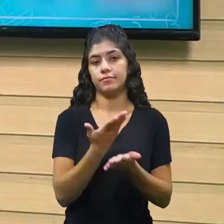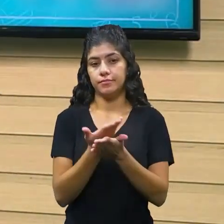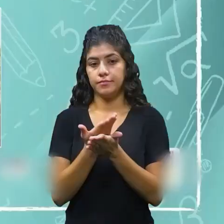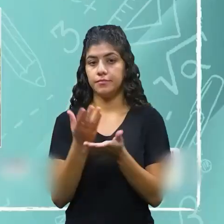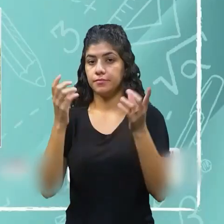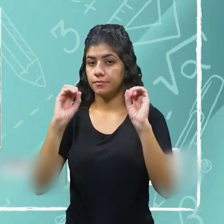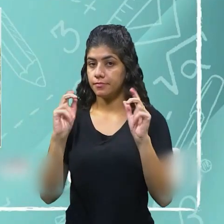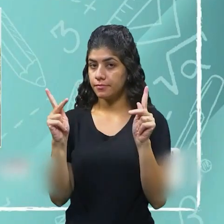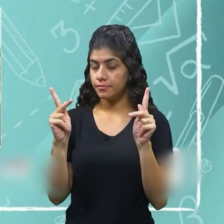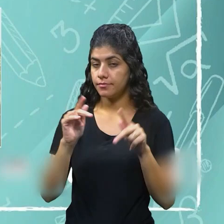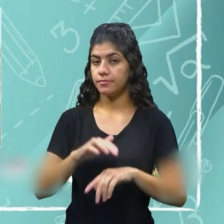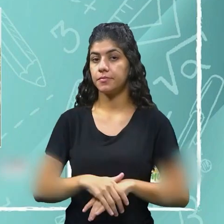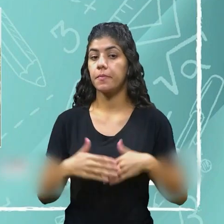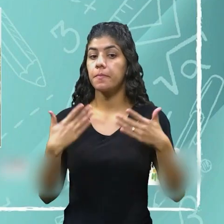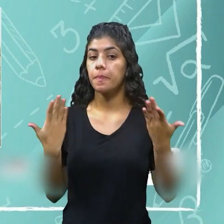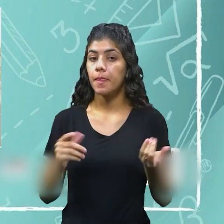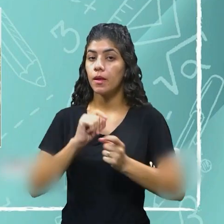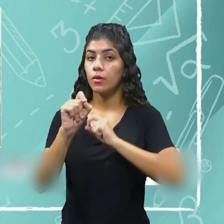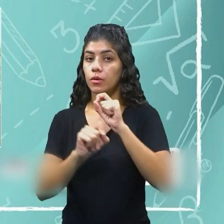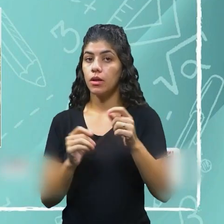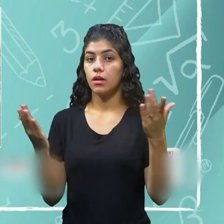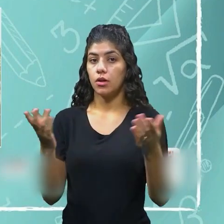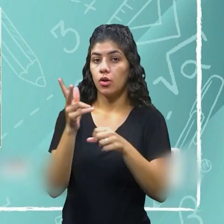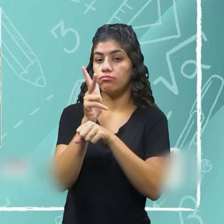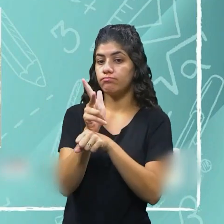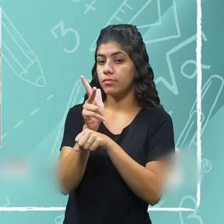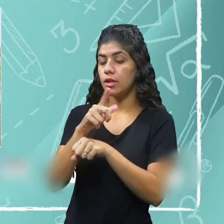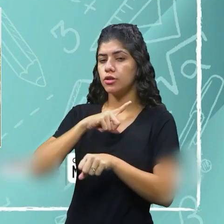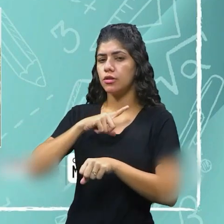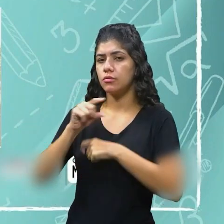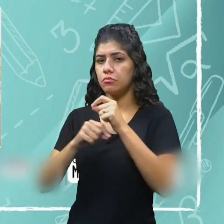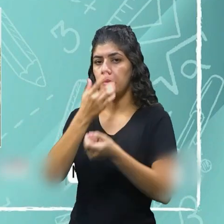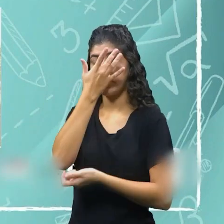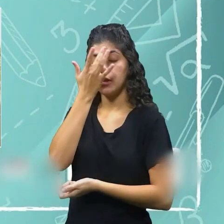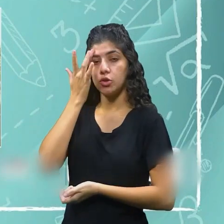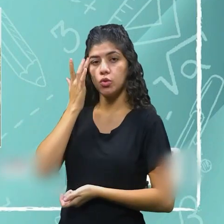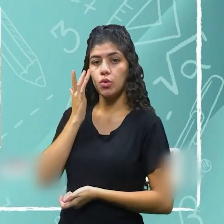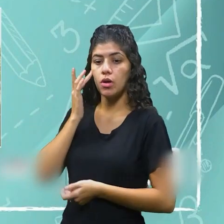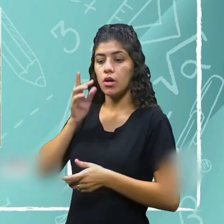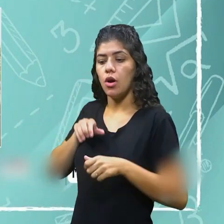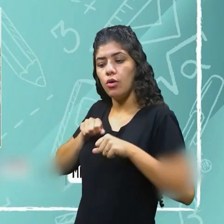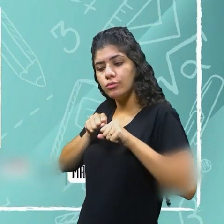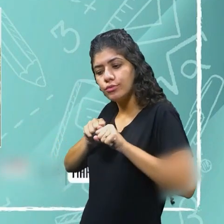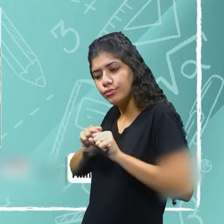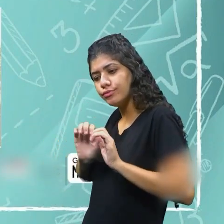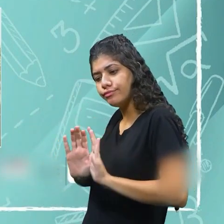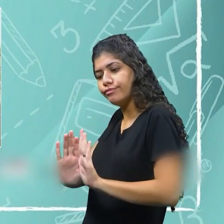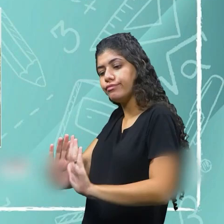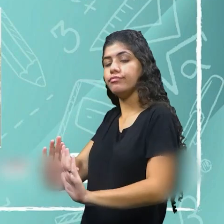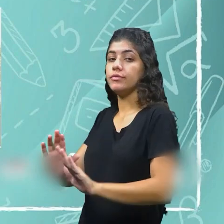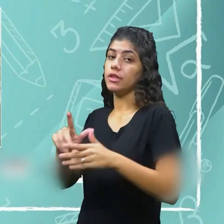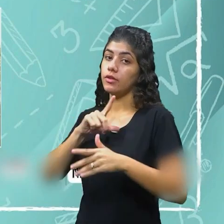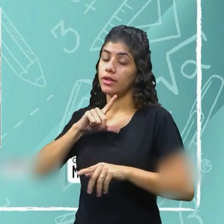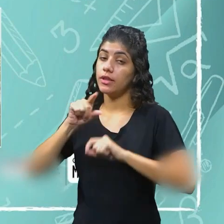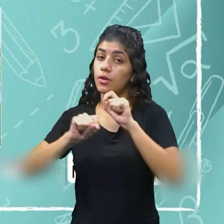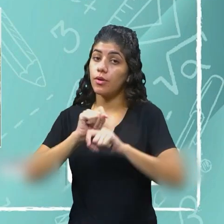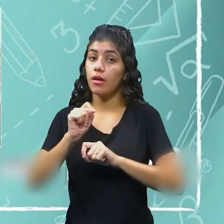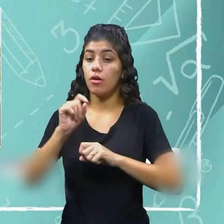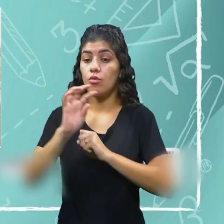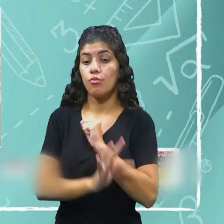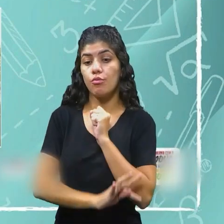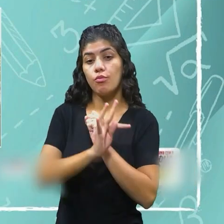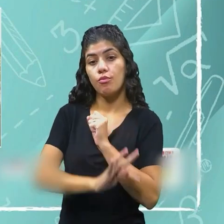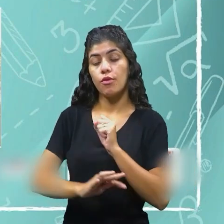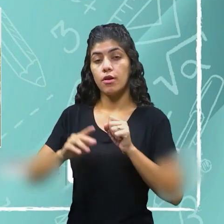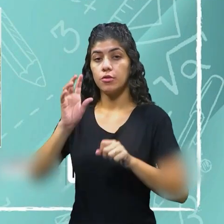aulas, ok? Então, aqui na imagem a gente consegue ver um rapaz empurrando um móvel, né? Então ele está exercendo, para a física, ele